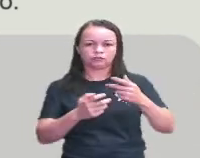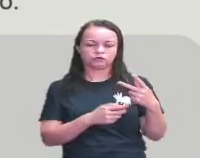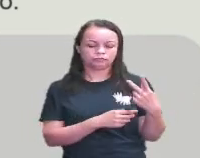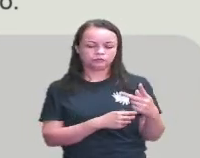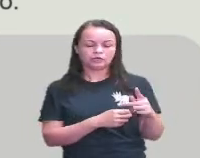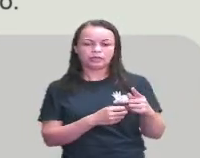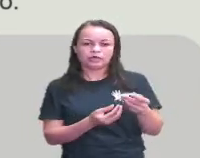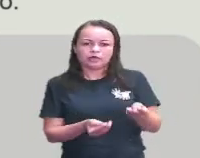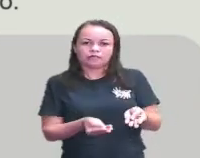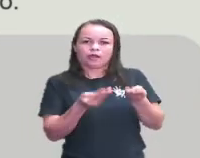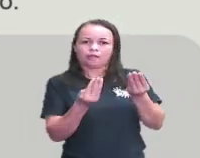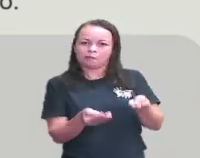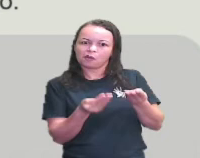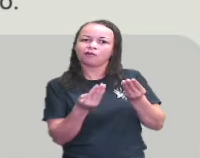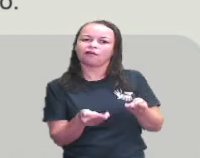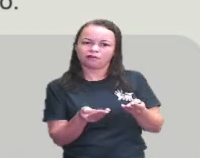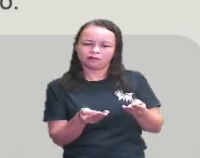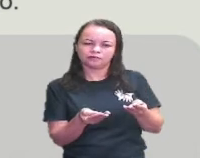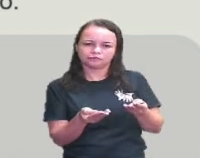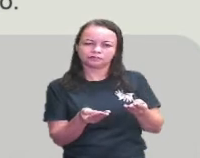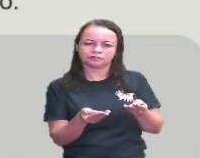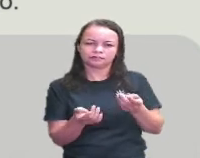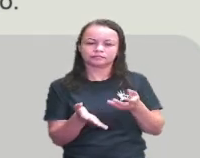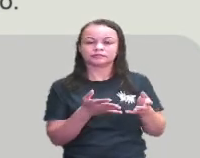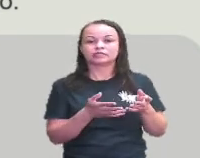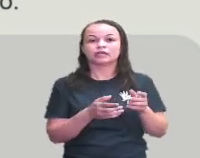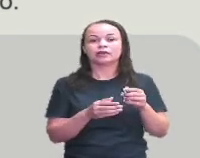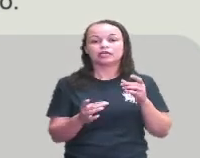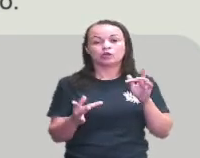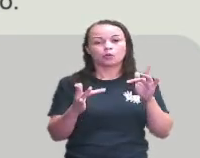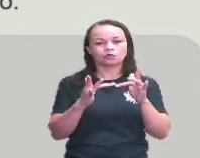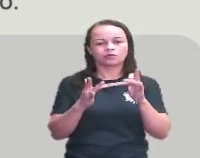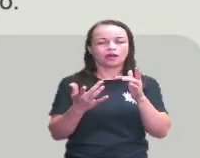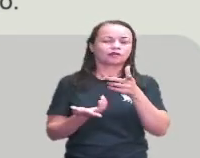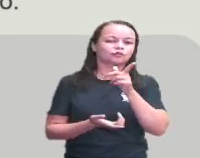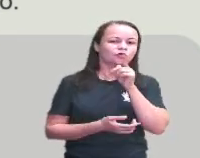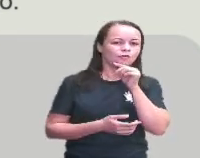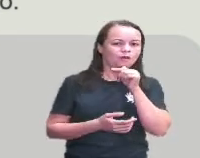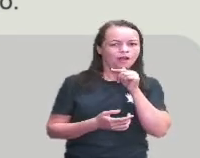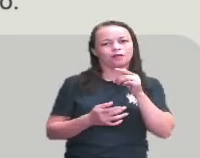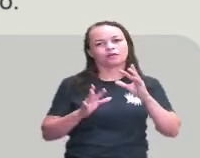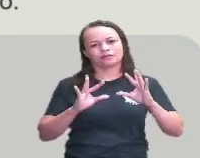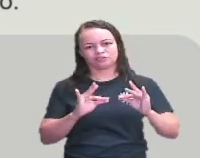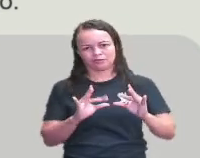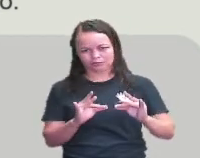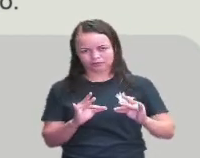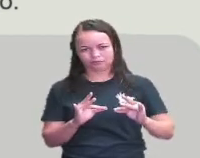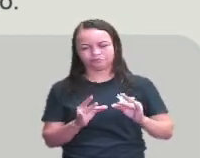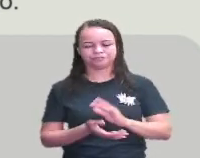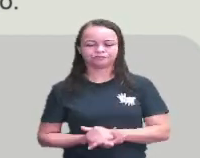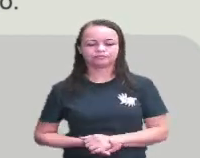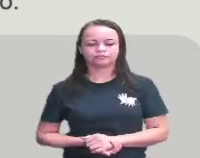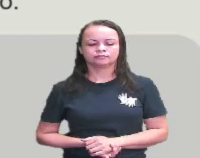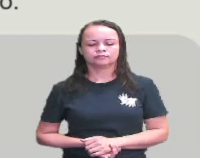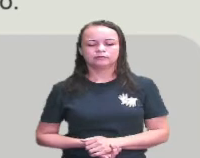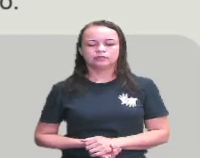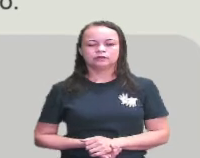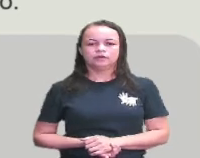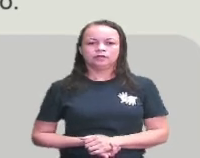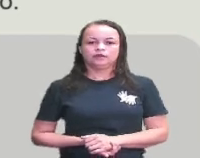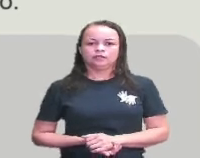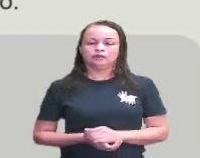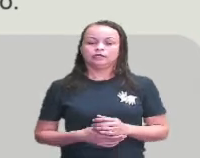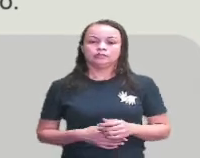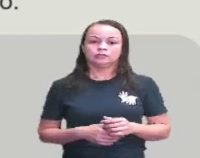ele vai boiar em contato com a água no estado líquido. E isso pode